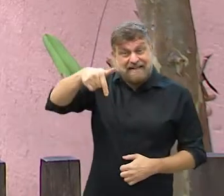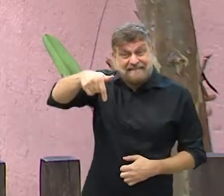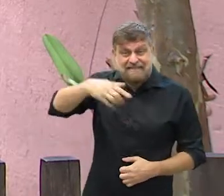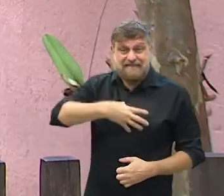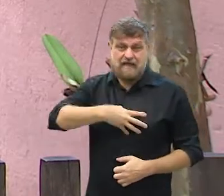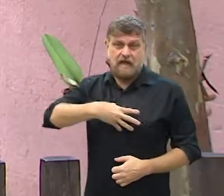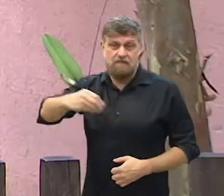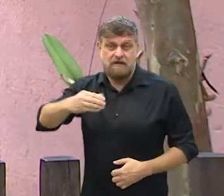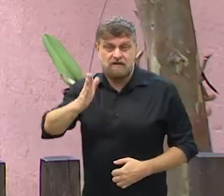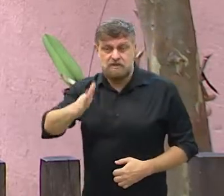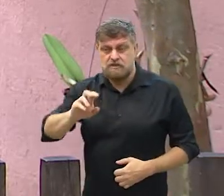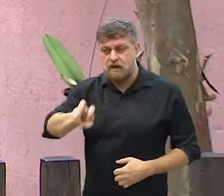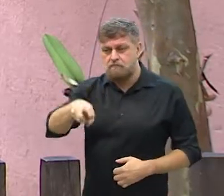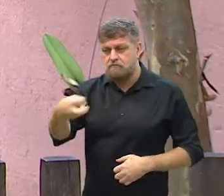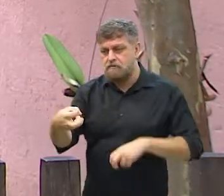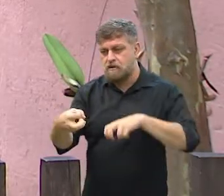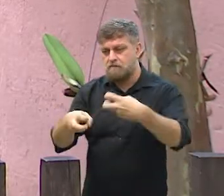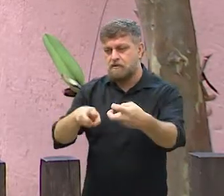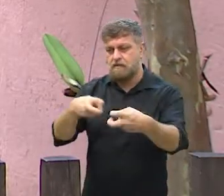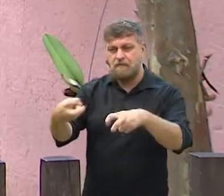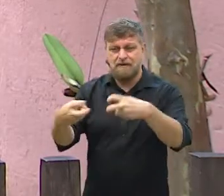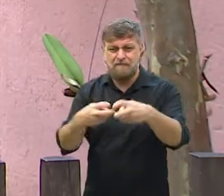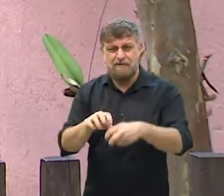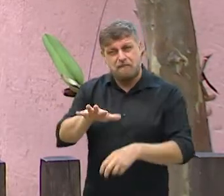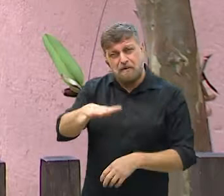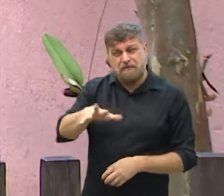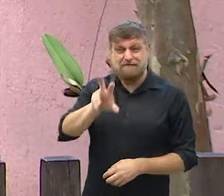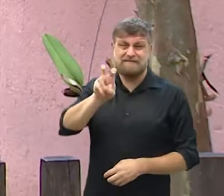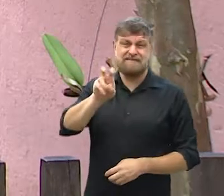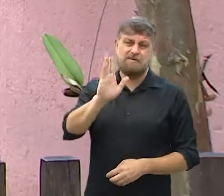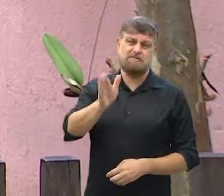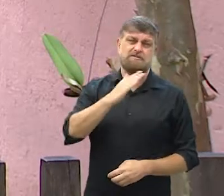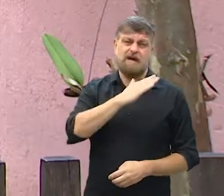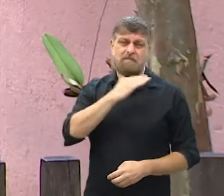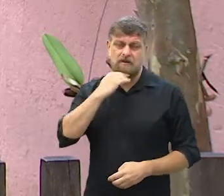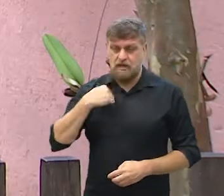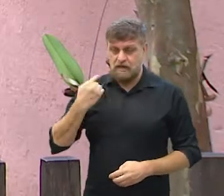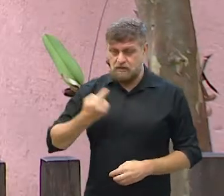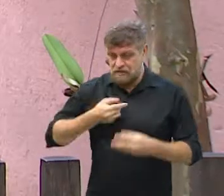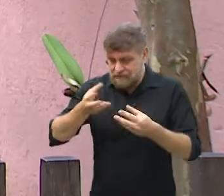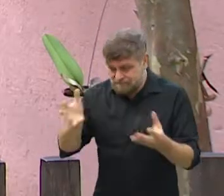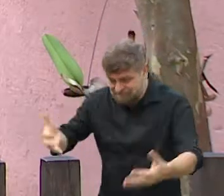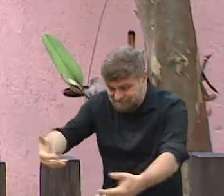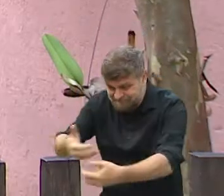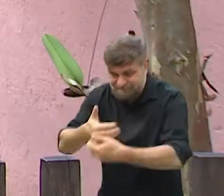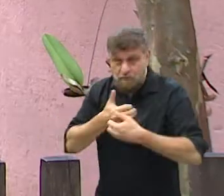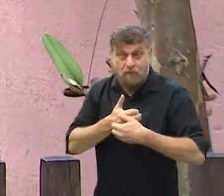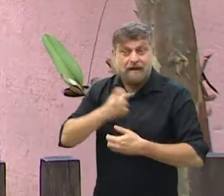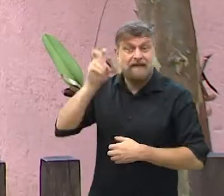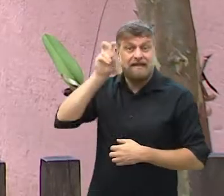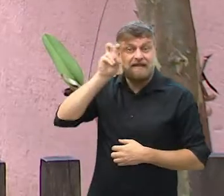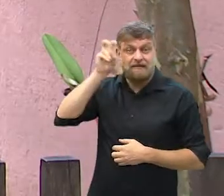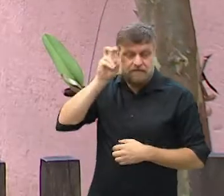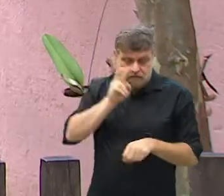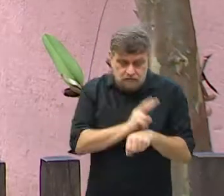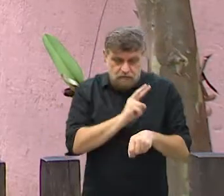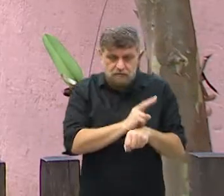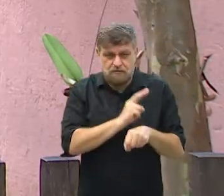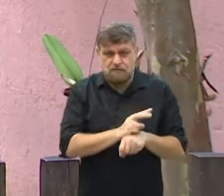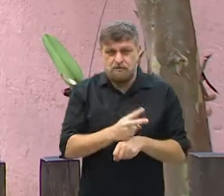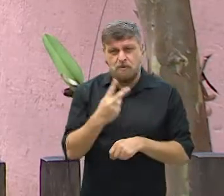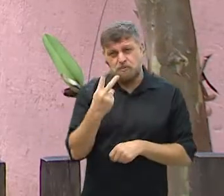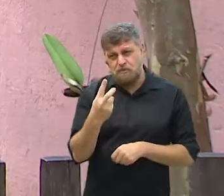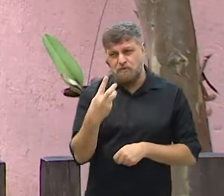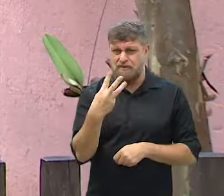desse 7 filhotes Pelo menos eu tinha morrido alguns pelo menos 15 o estado que recebeu eles aqui se a gente não tivesse recebido na quinta-feira